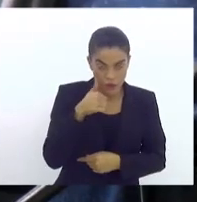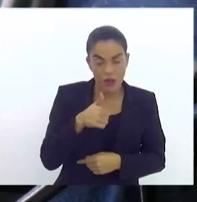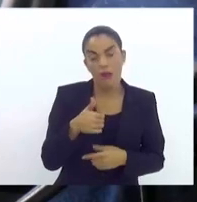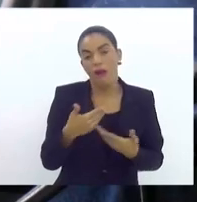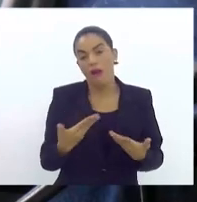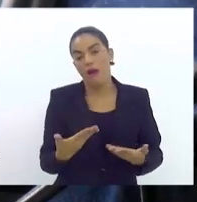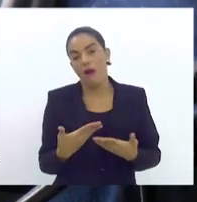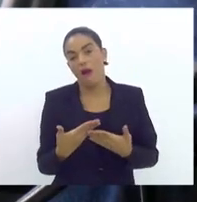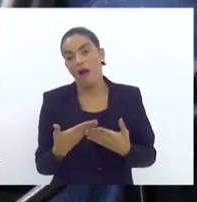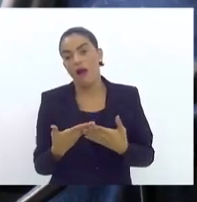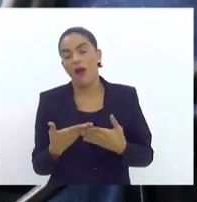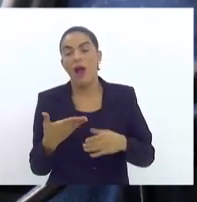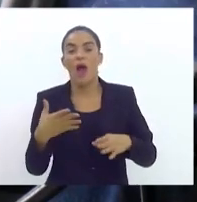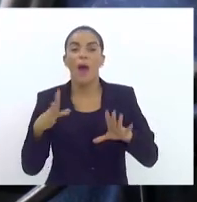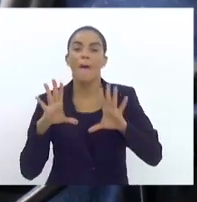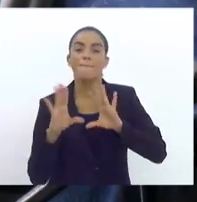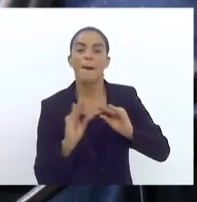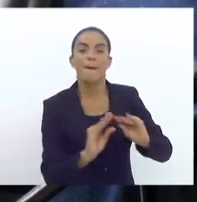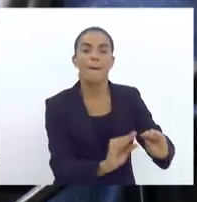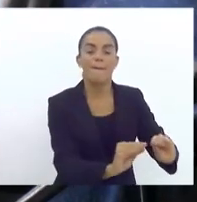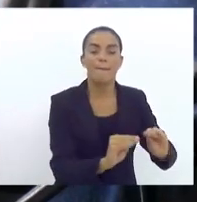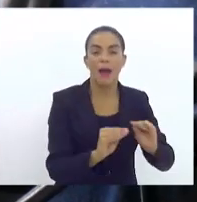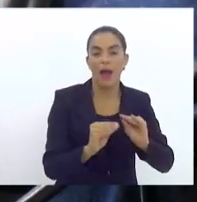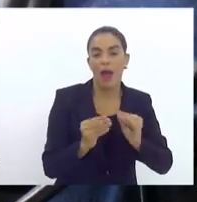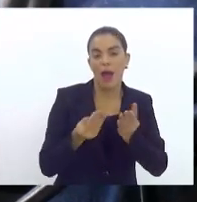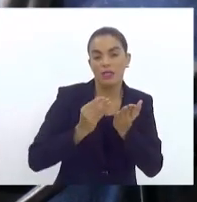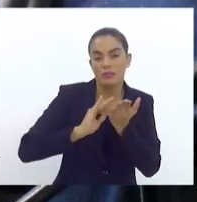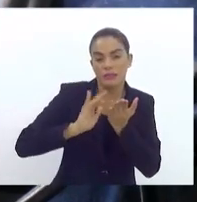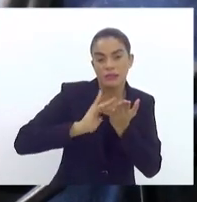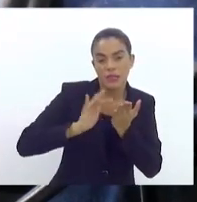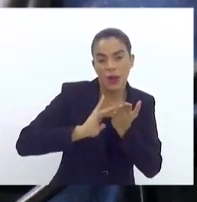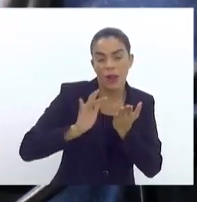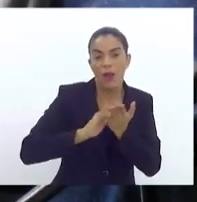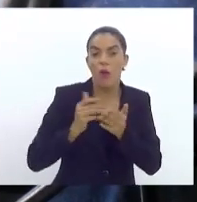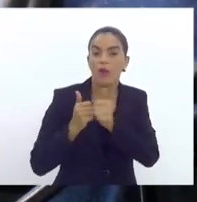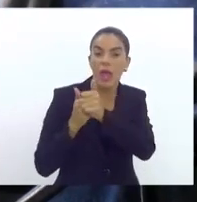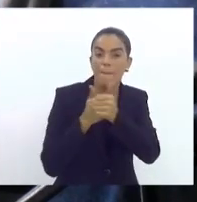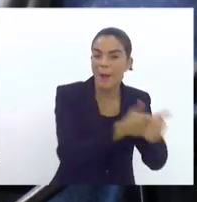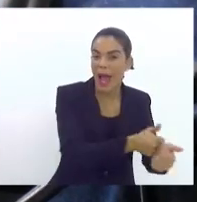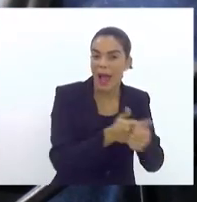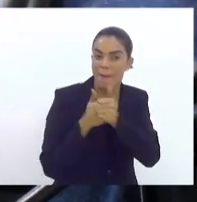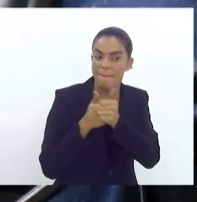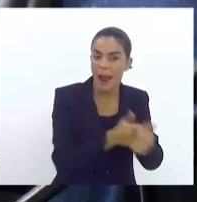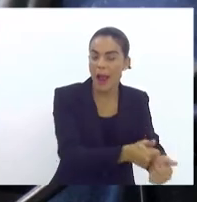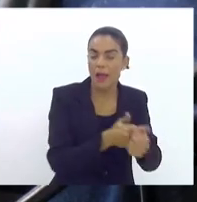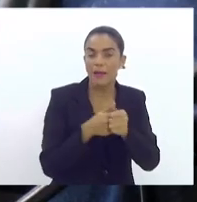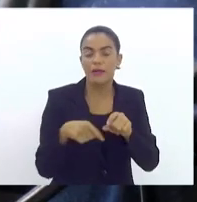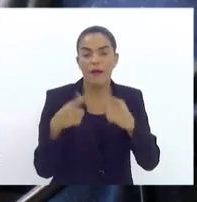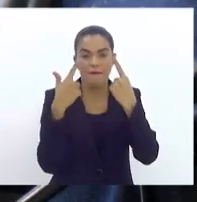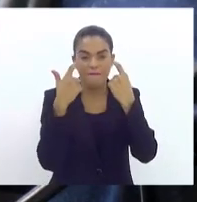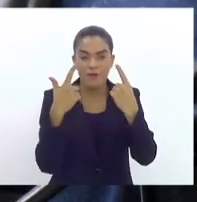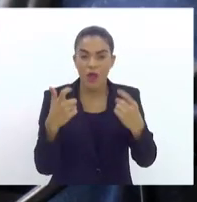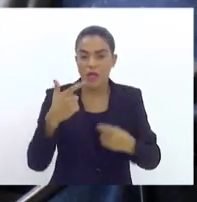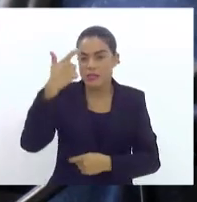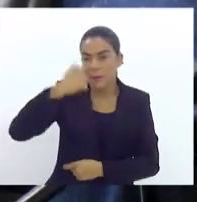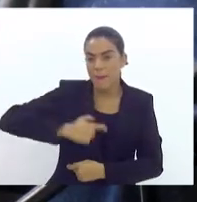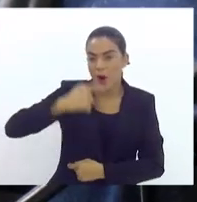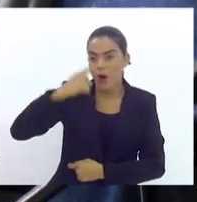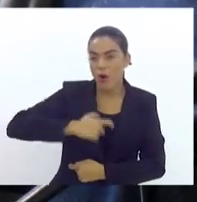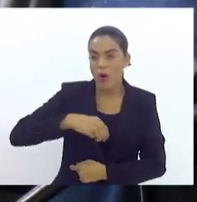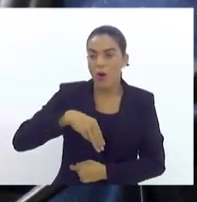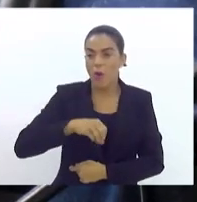invasão de dispositivo que se encaixaria no crime de perseguição a violência moral